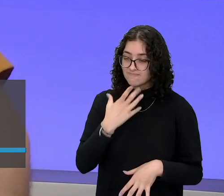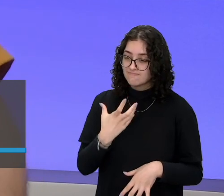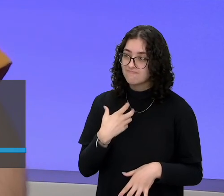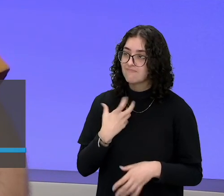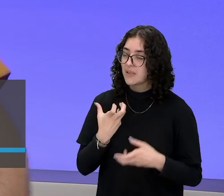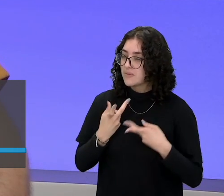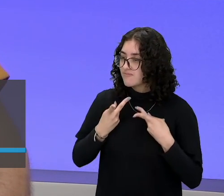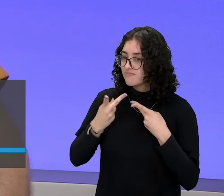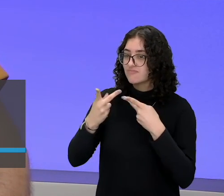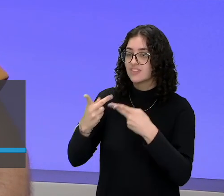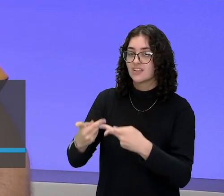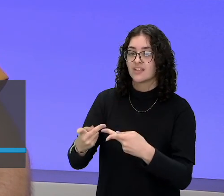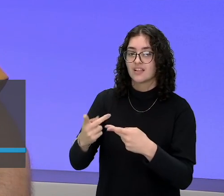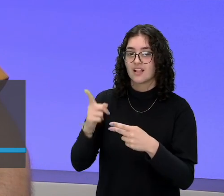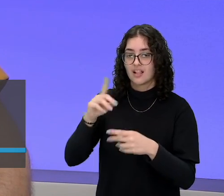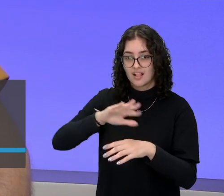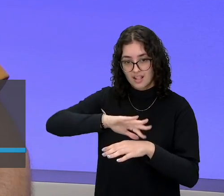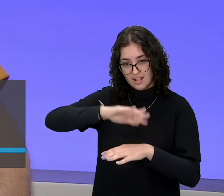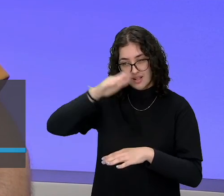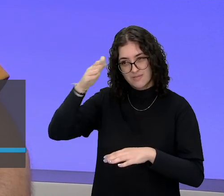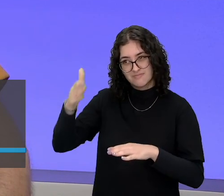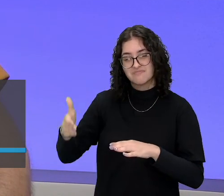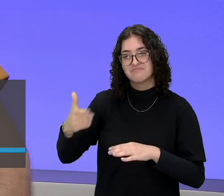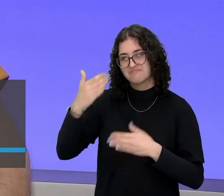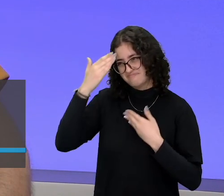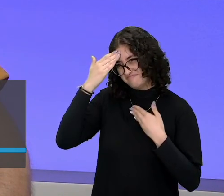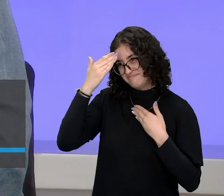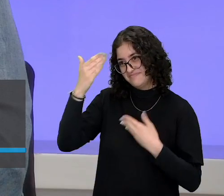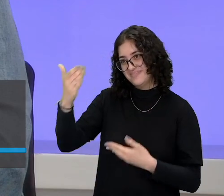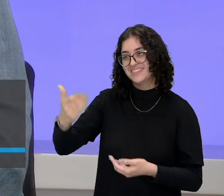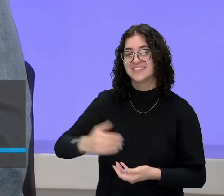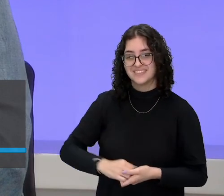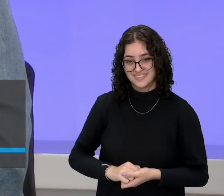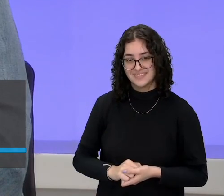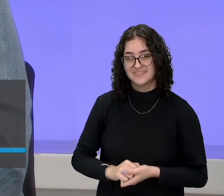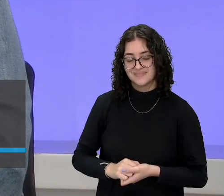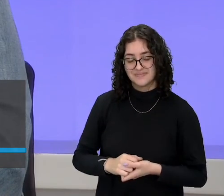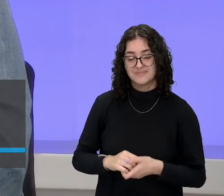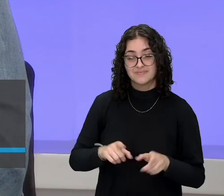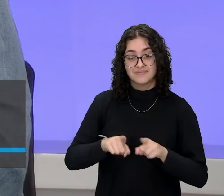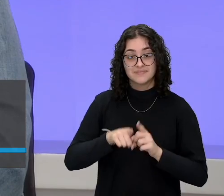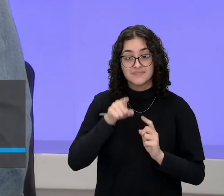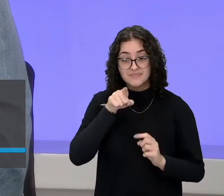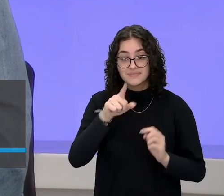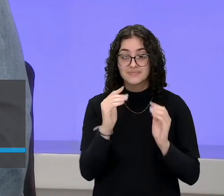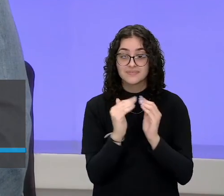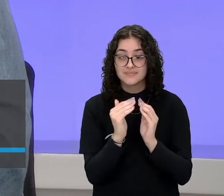visitar também as cavernas. Muito obrigado. Tá certo, muito obrigada. E para você aí de